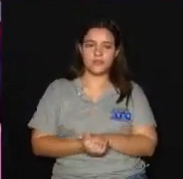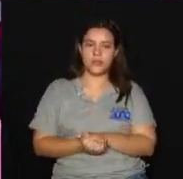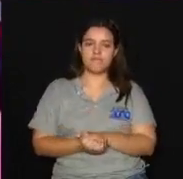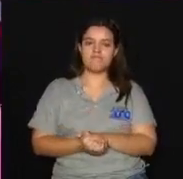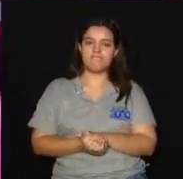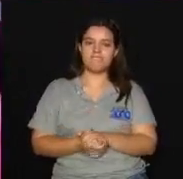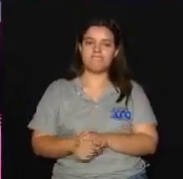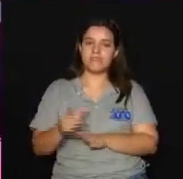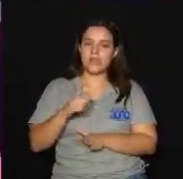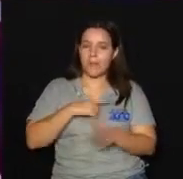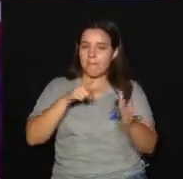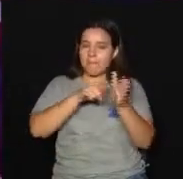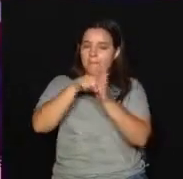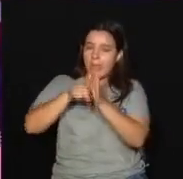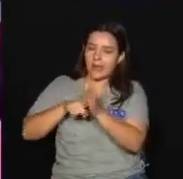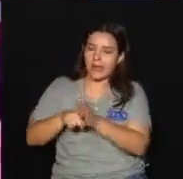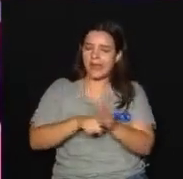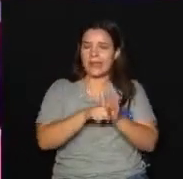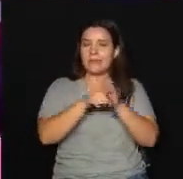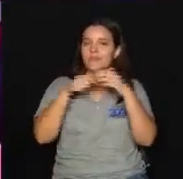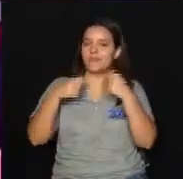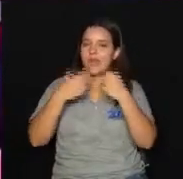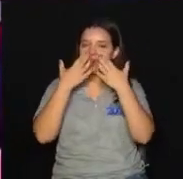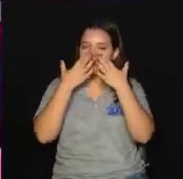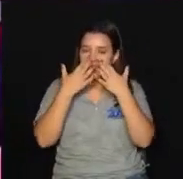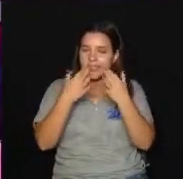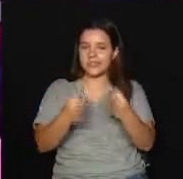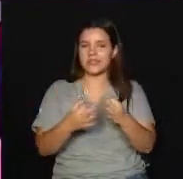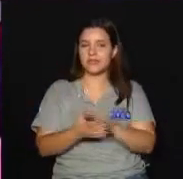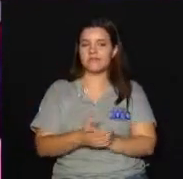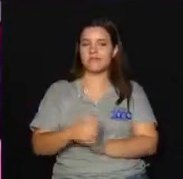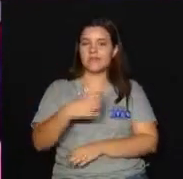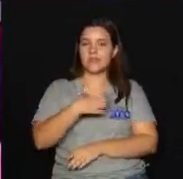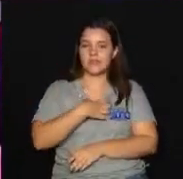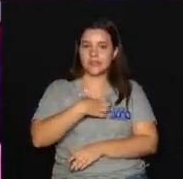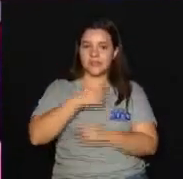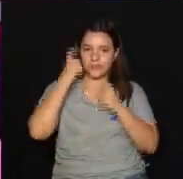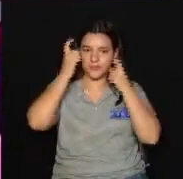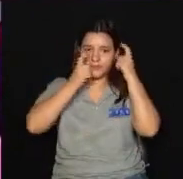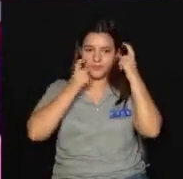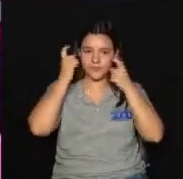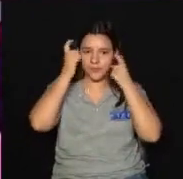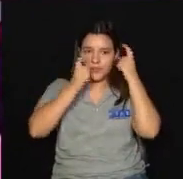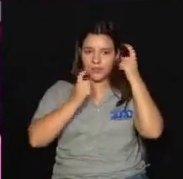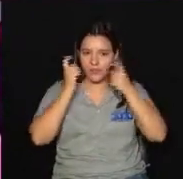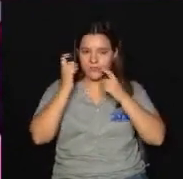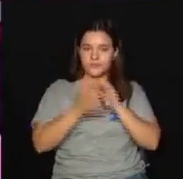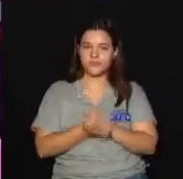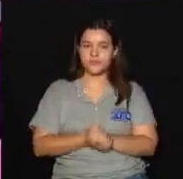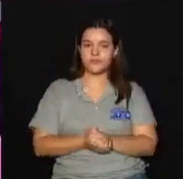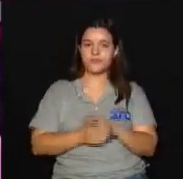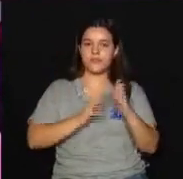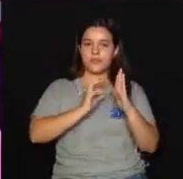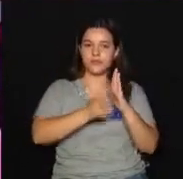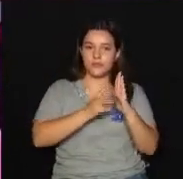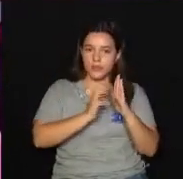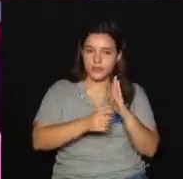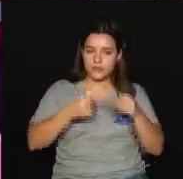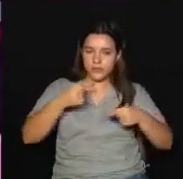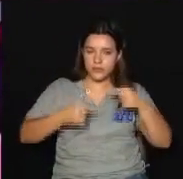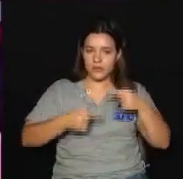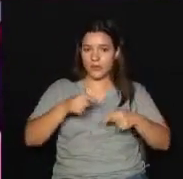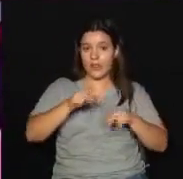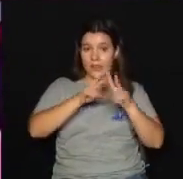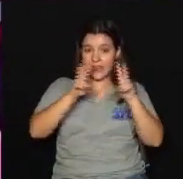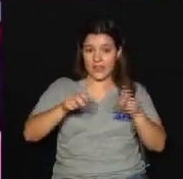ser analisado com muito critério, muito rigor e muita preocupação pelos partidos políticos. Com relação ao